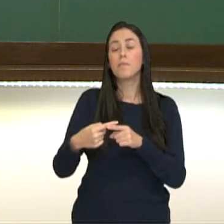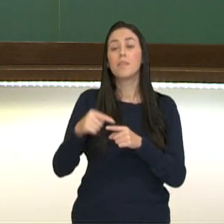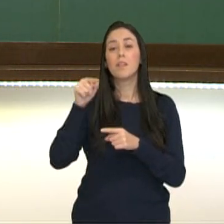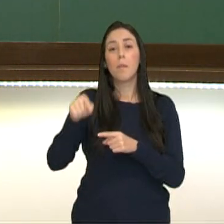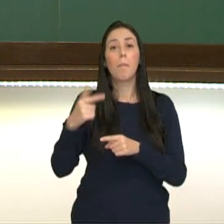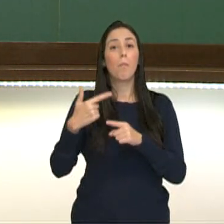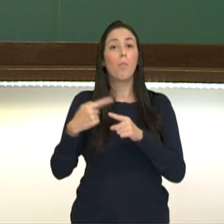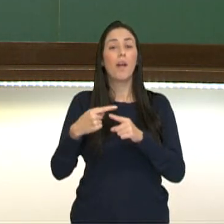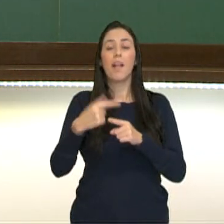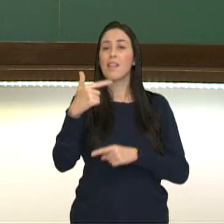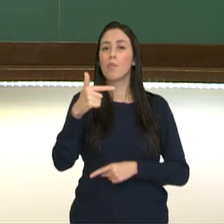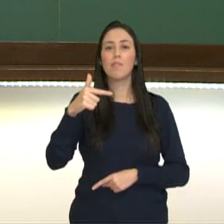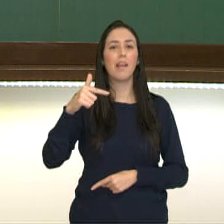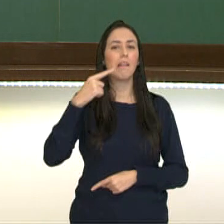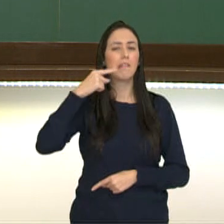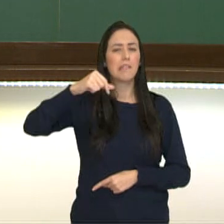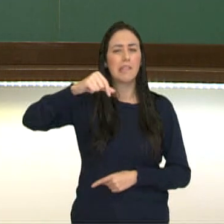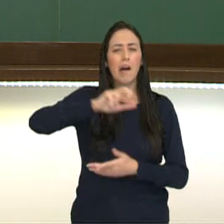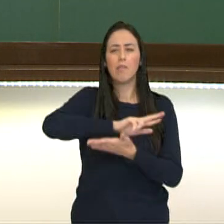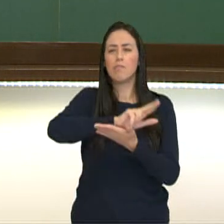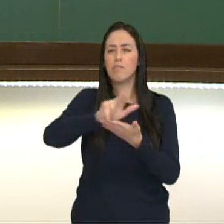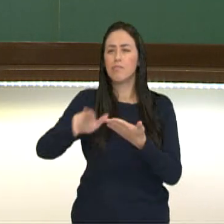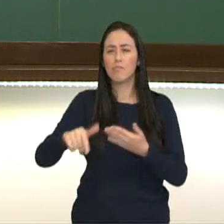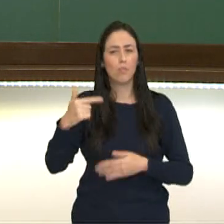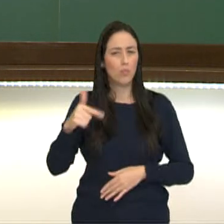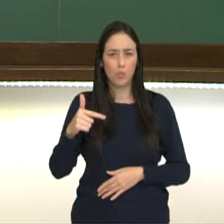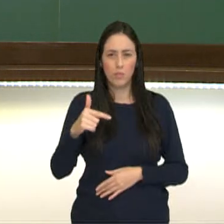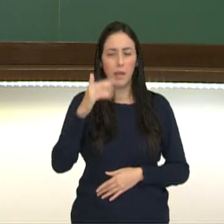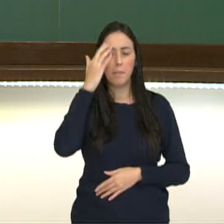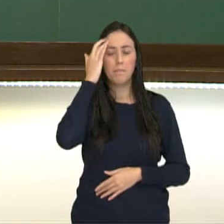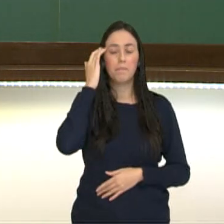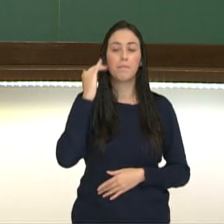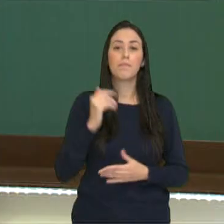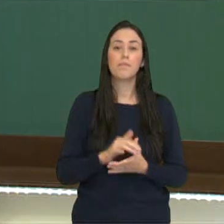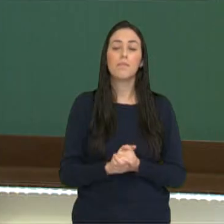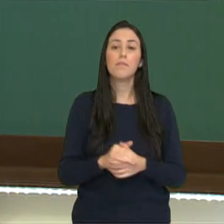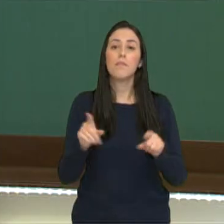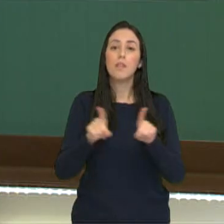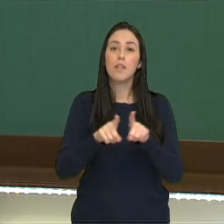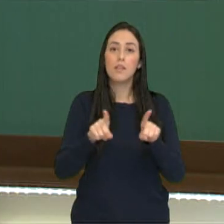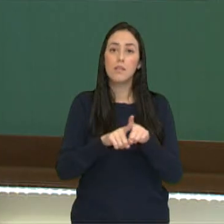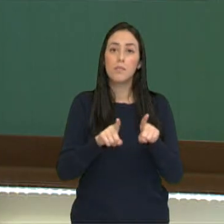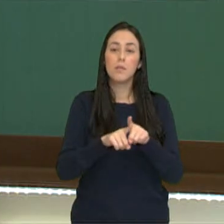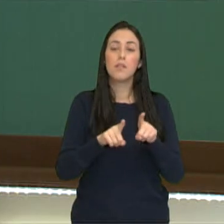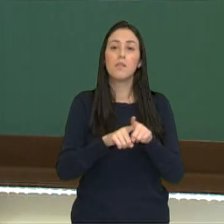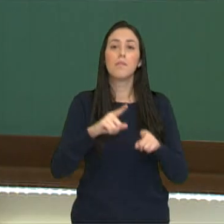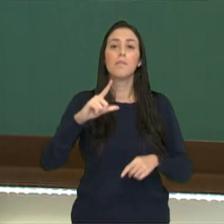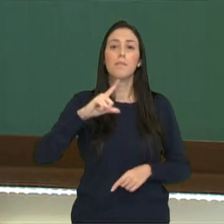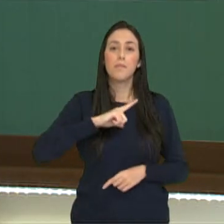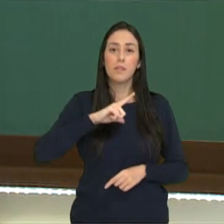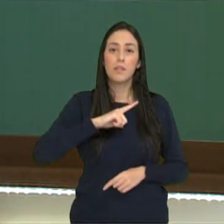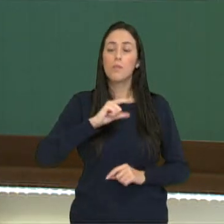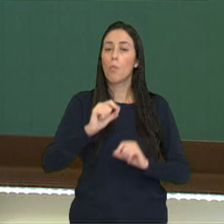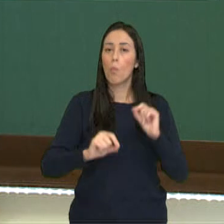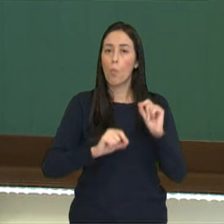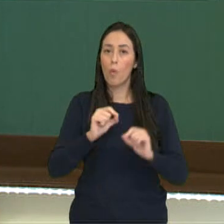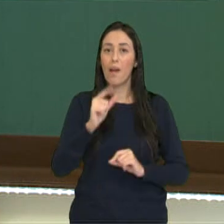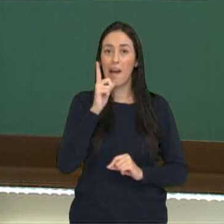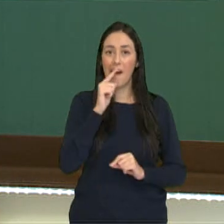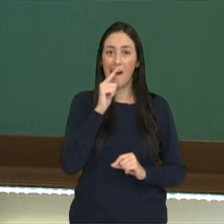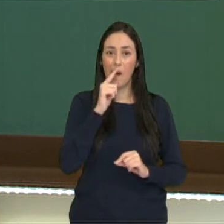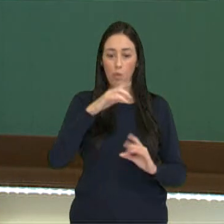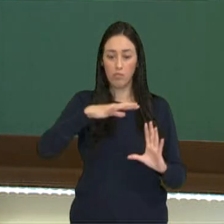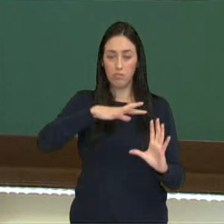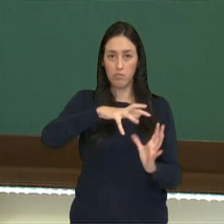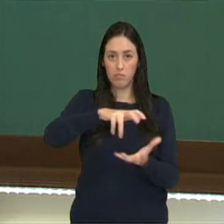de sais que as águas dos mares e oceanos. Nós também vamos ter muito claro que a água no nosso planeta